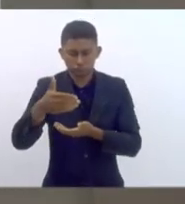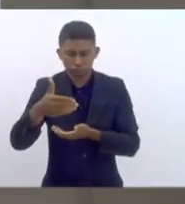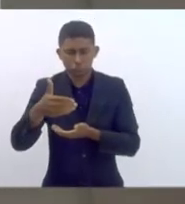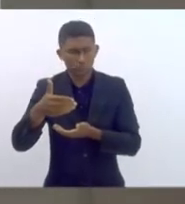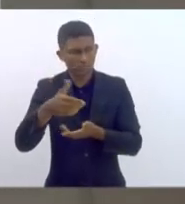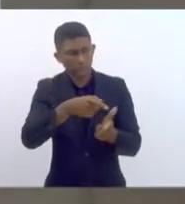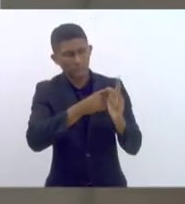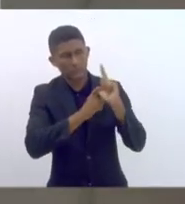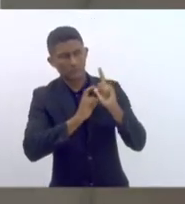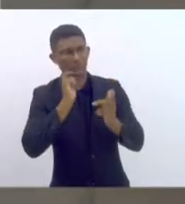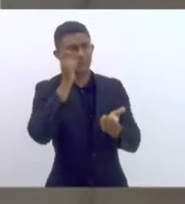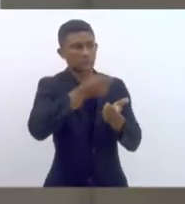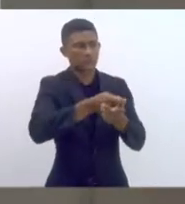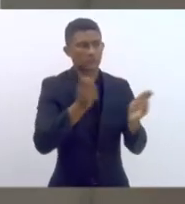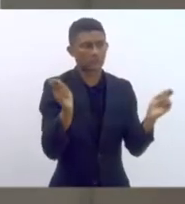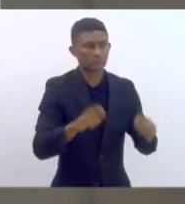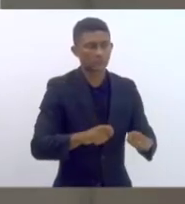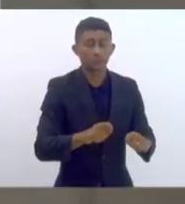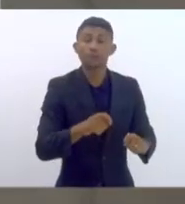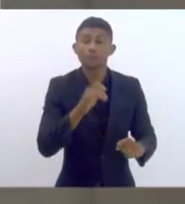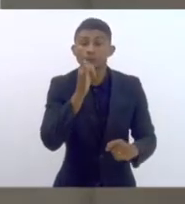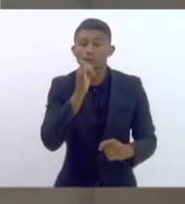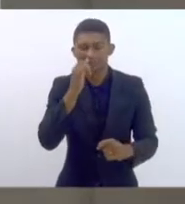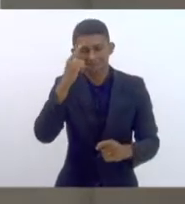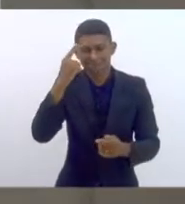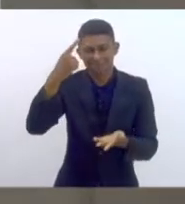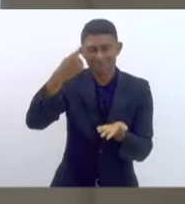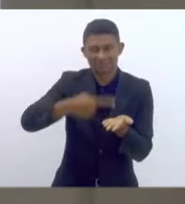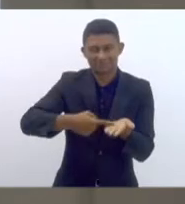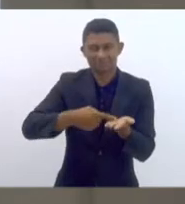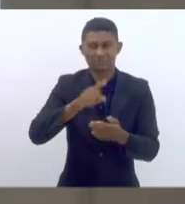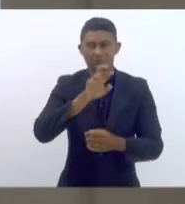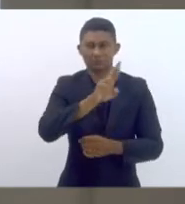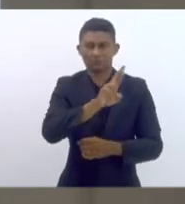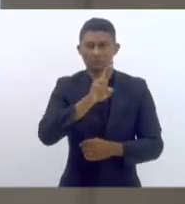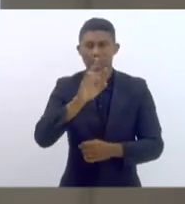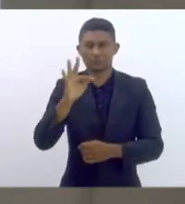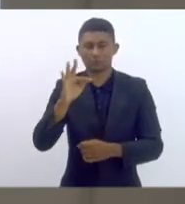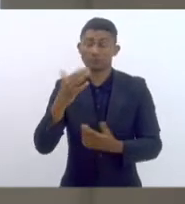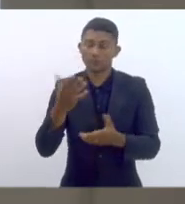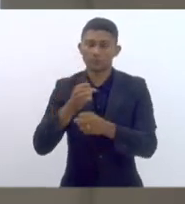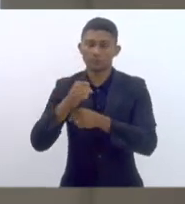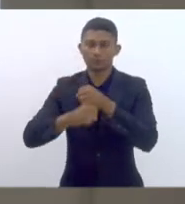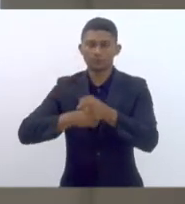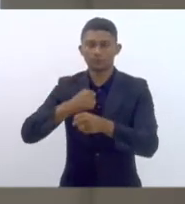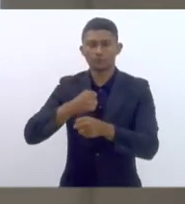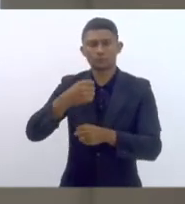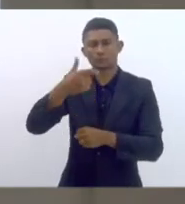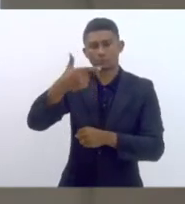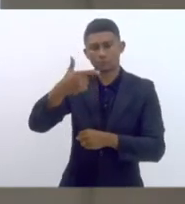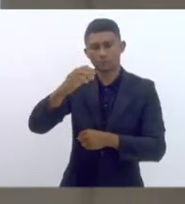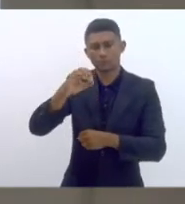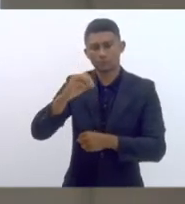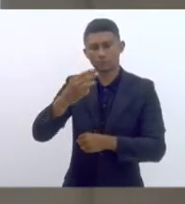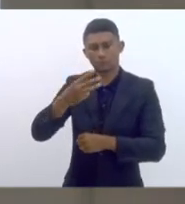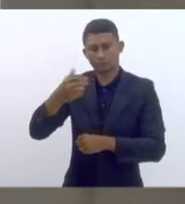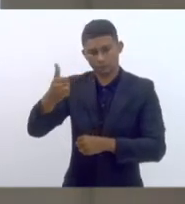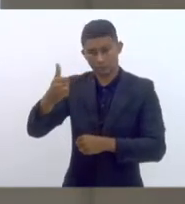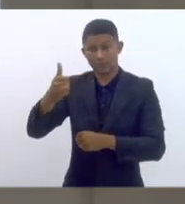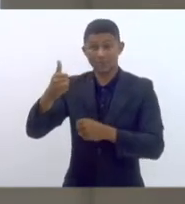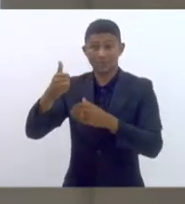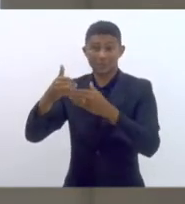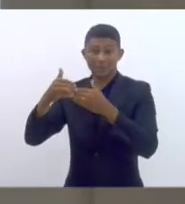dívida após o regime de recuperação fiscal. Então, a gente colocou a partir de 2031 aqui. Para isso, a gente